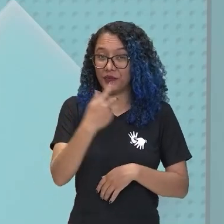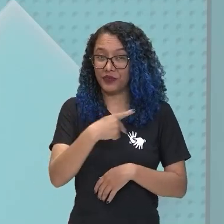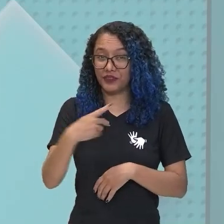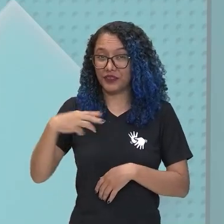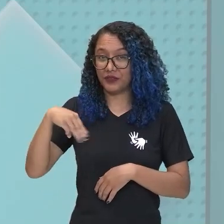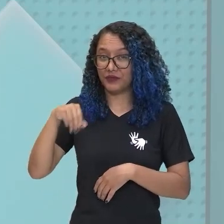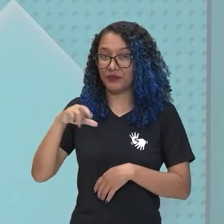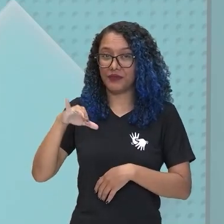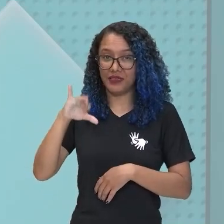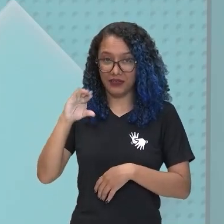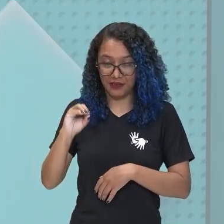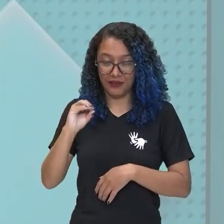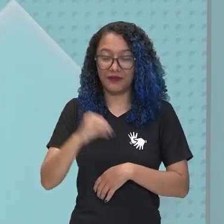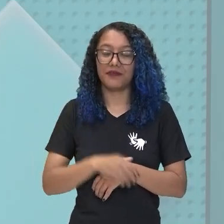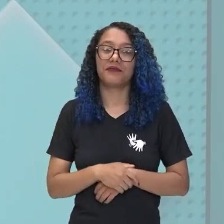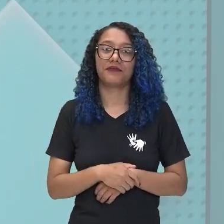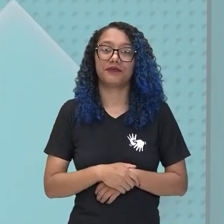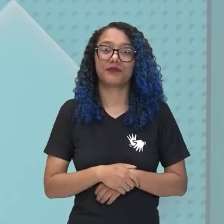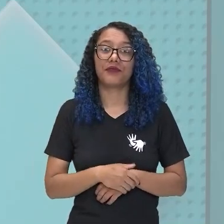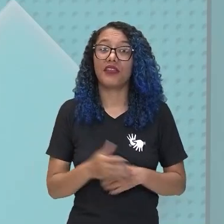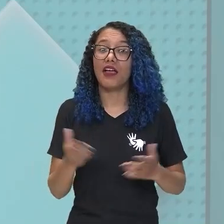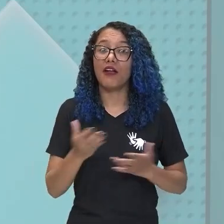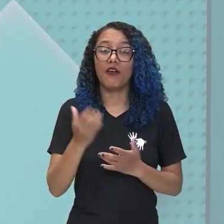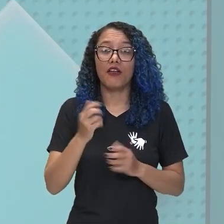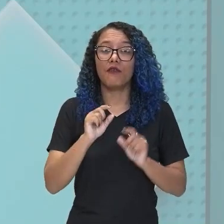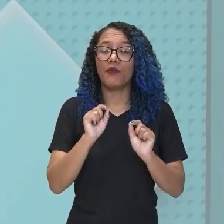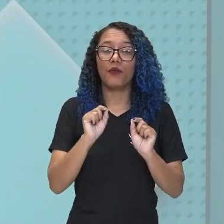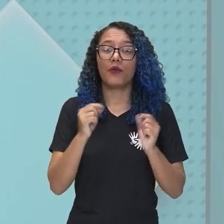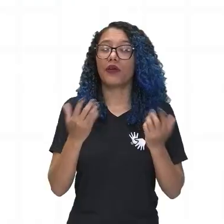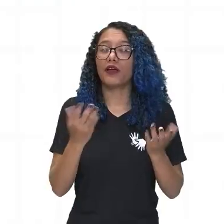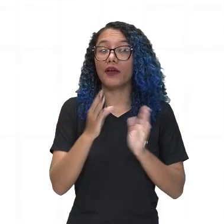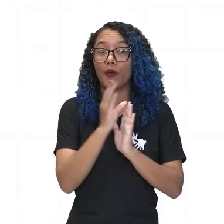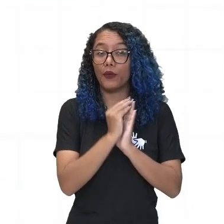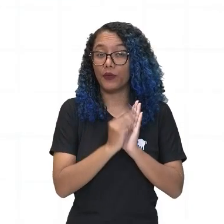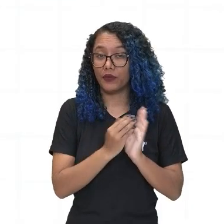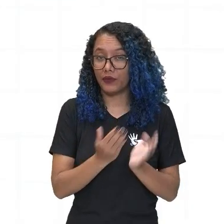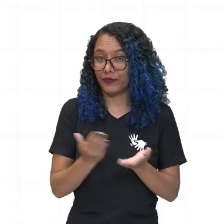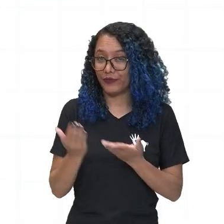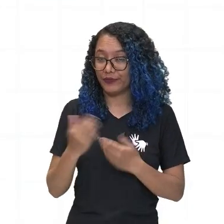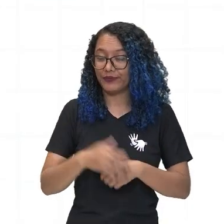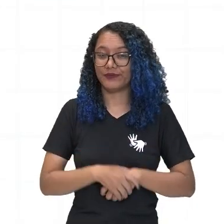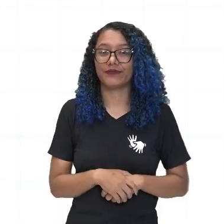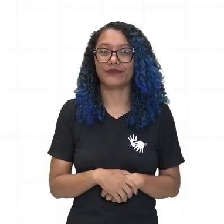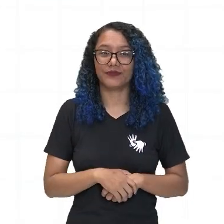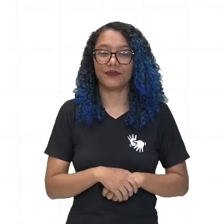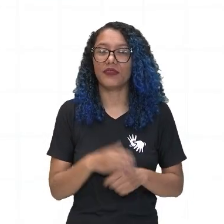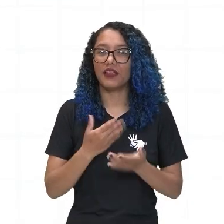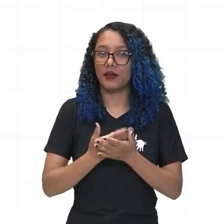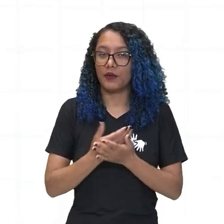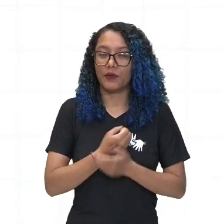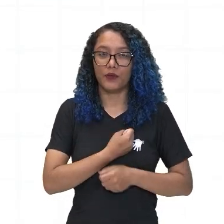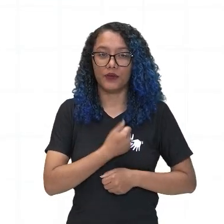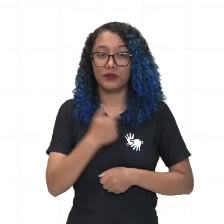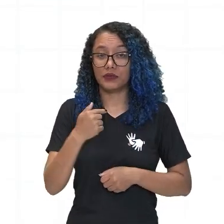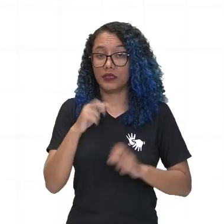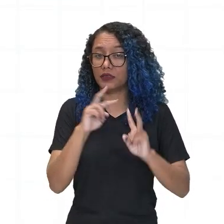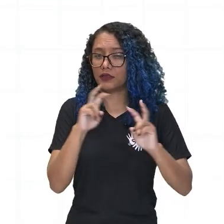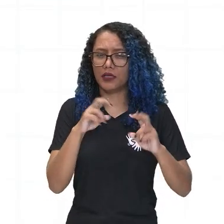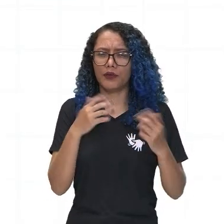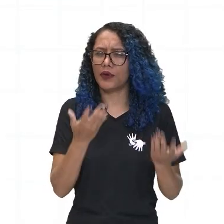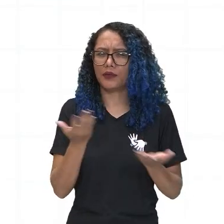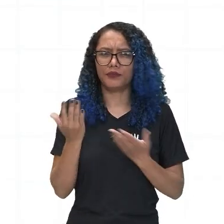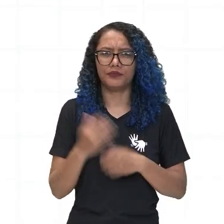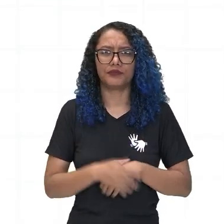Mário. Vamos ao nosso conteúdo de hoje. Vamos lá. Aula 7, objeto de